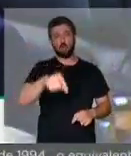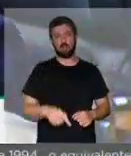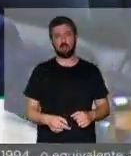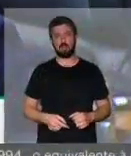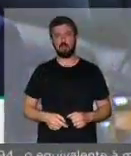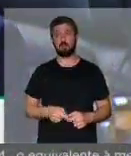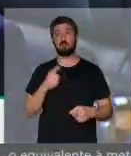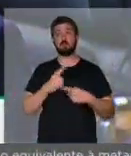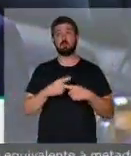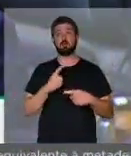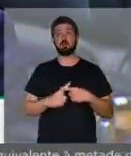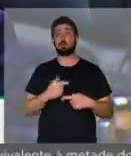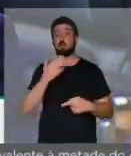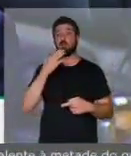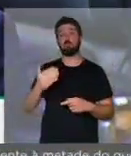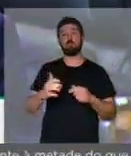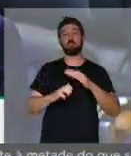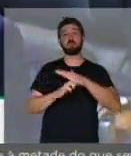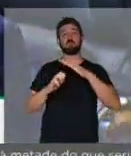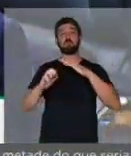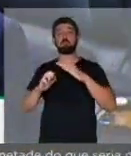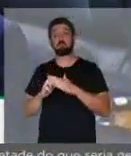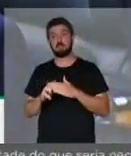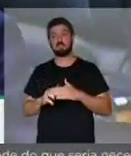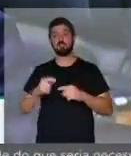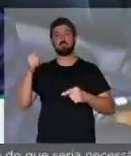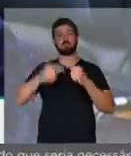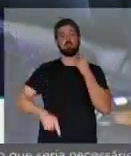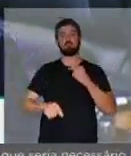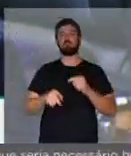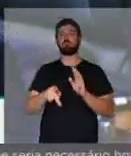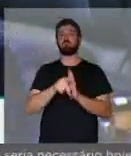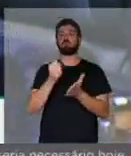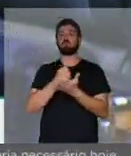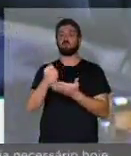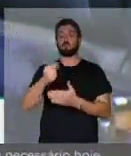provisória, porque ela beneficia as empresas que estão descumprindo com o contrato celebrado.